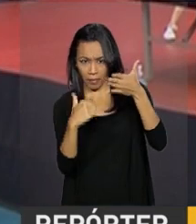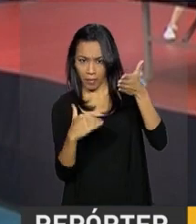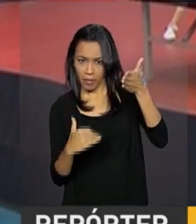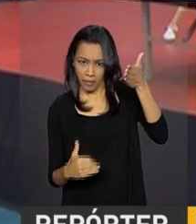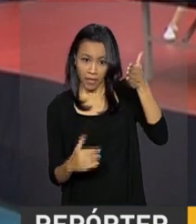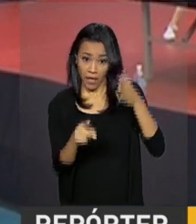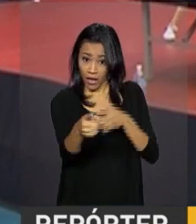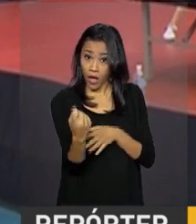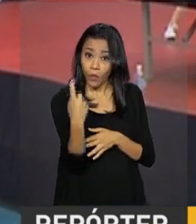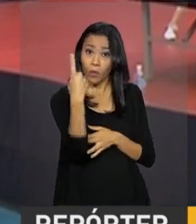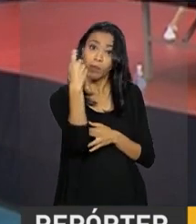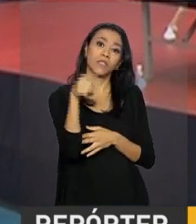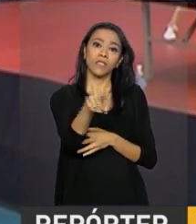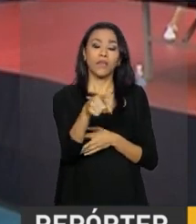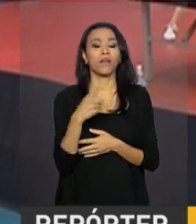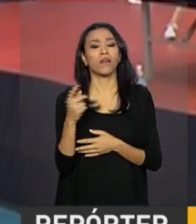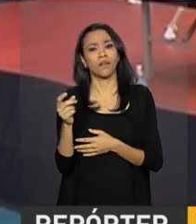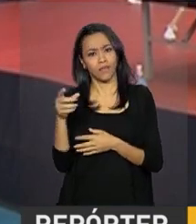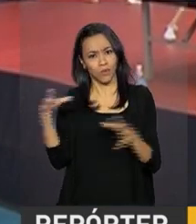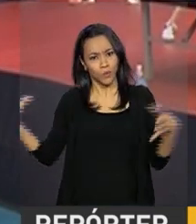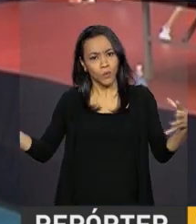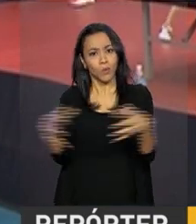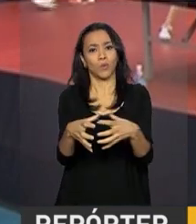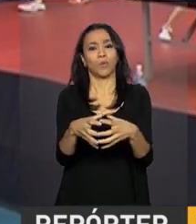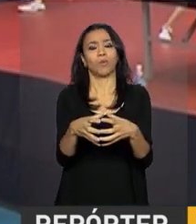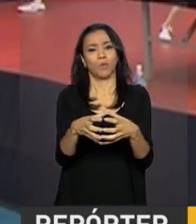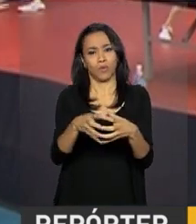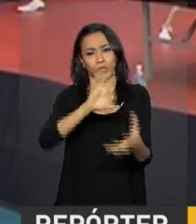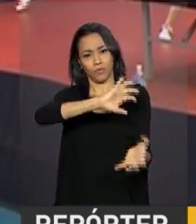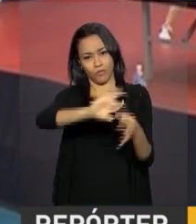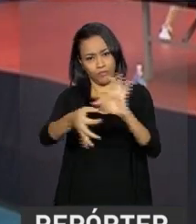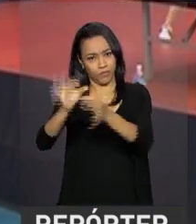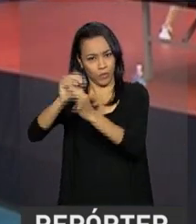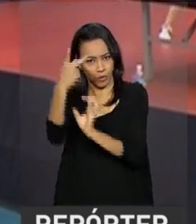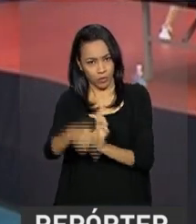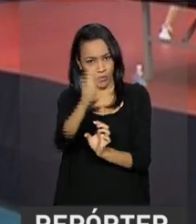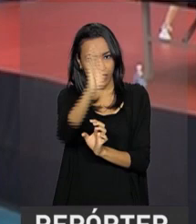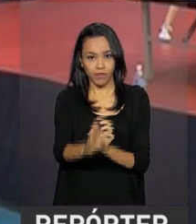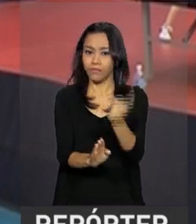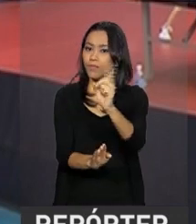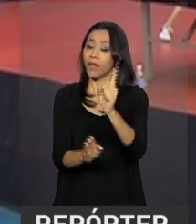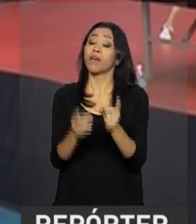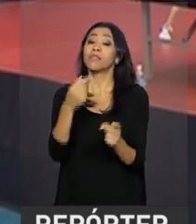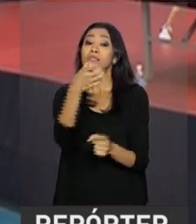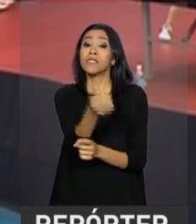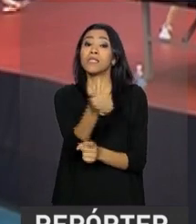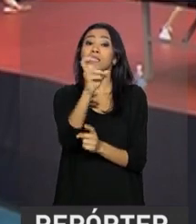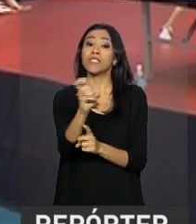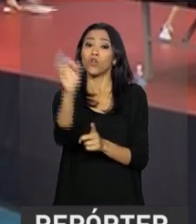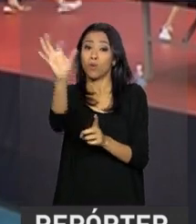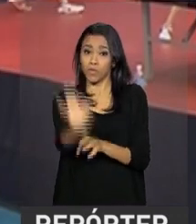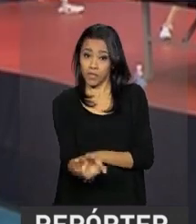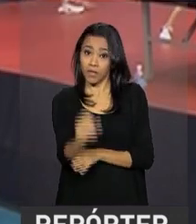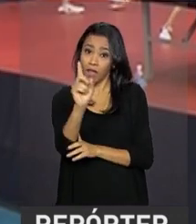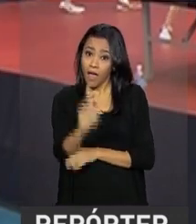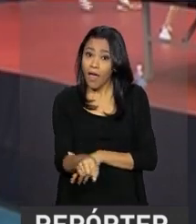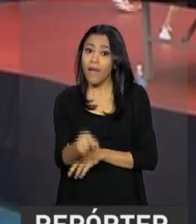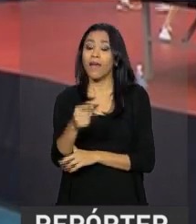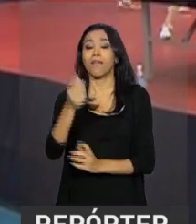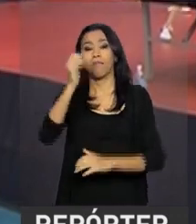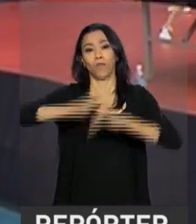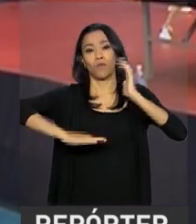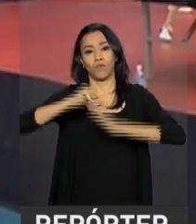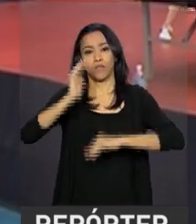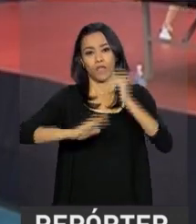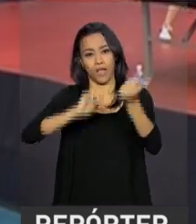única estreante. A previsão do Comitê Olímpico Brasileiro é que cerca de 65% da delegação seja formada por atletas